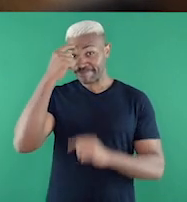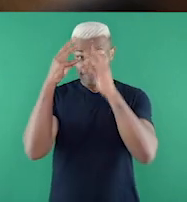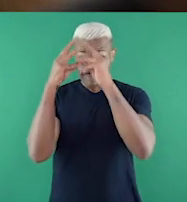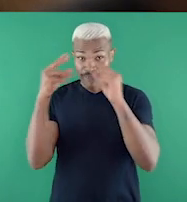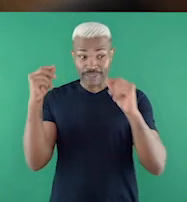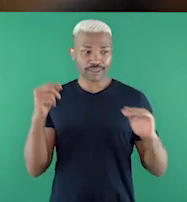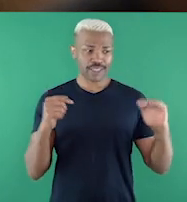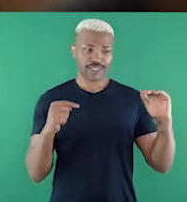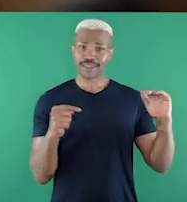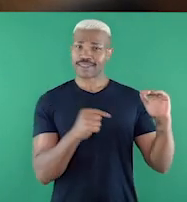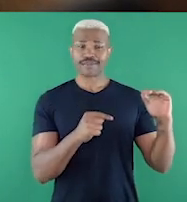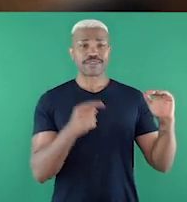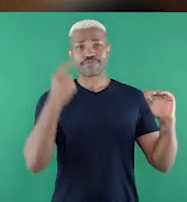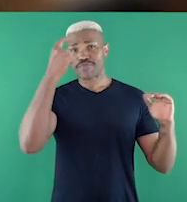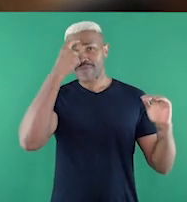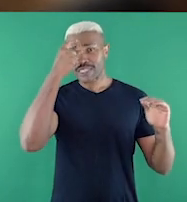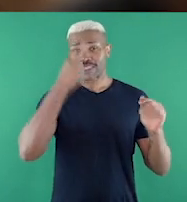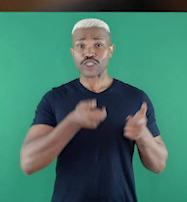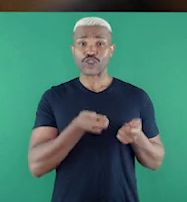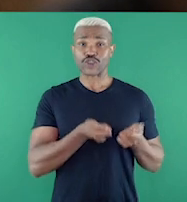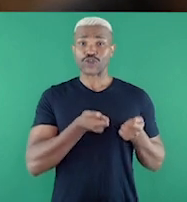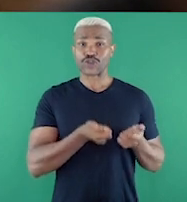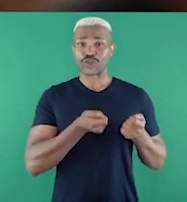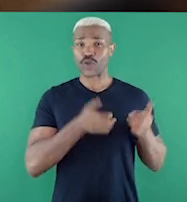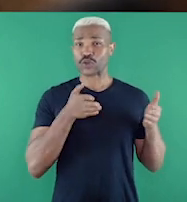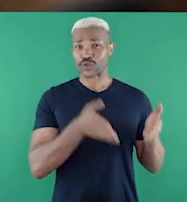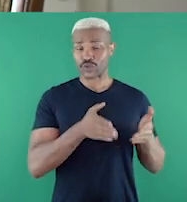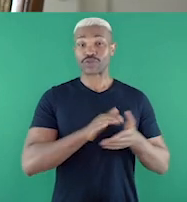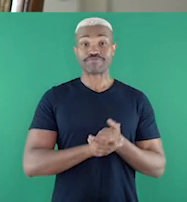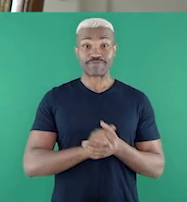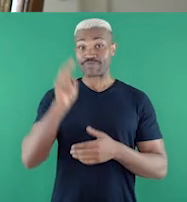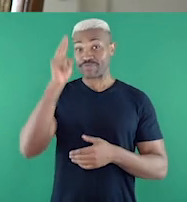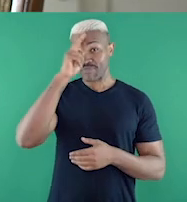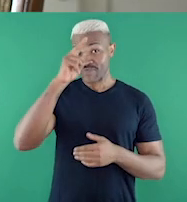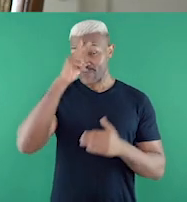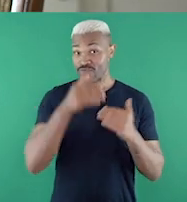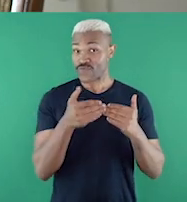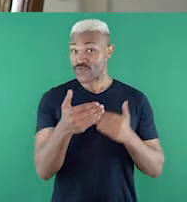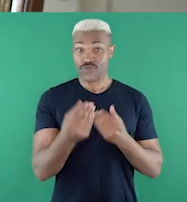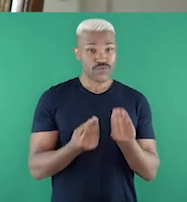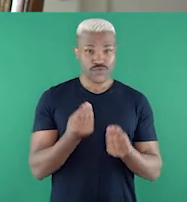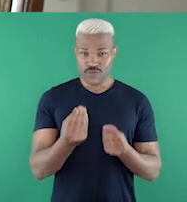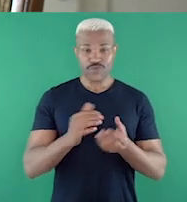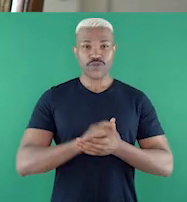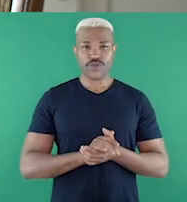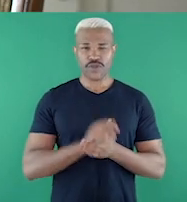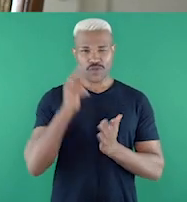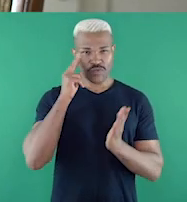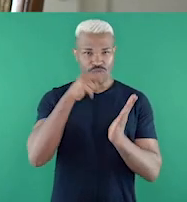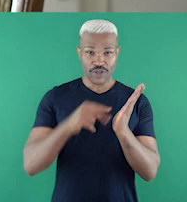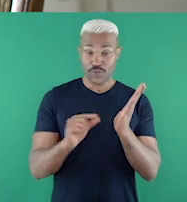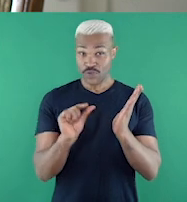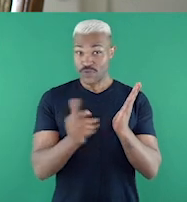um menino que só pensa em jogos eletrônicos? E essa história, ela começa assim, então. Vou ler alguns pedacinhos